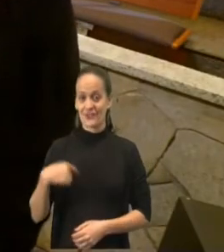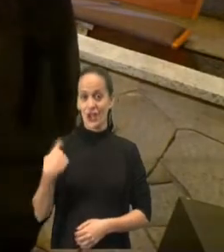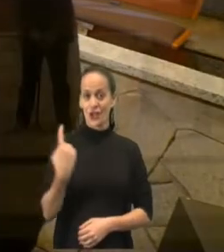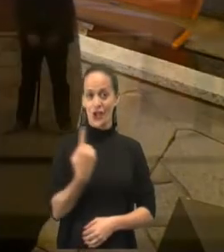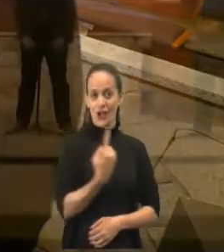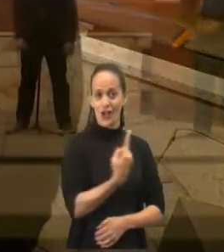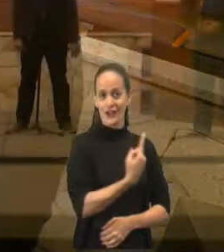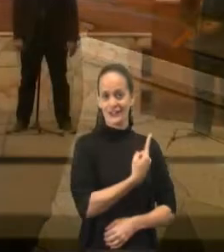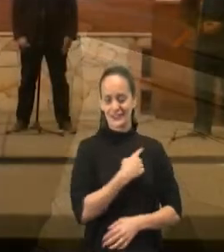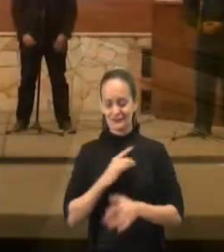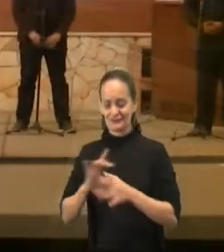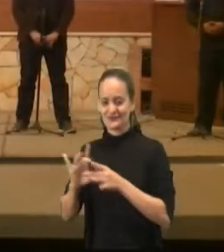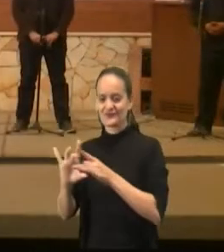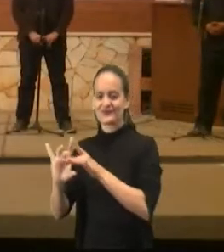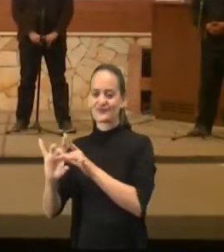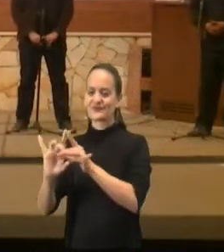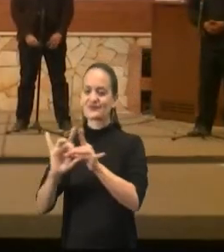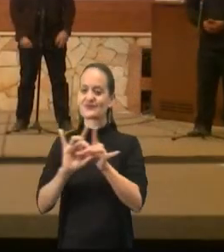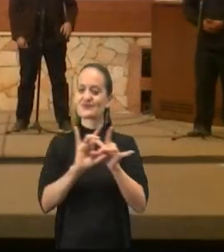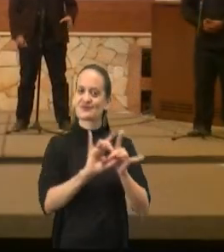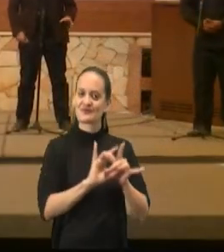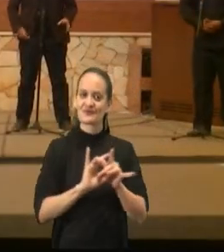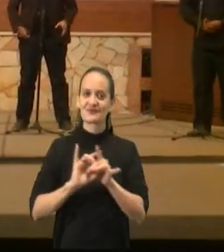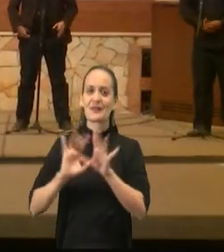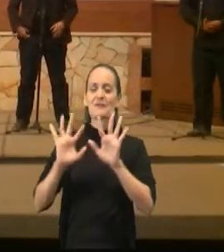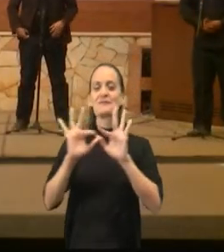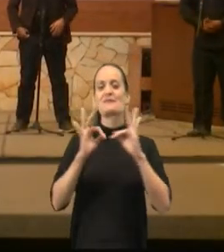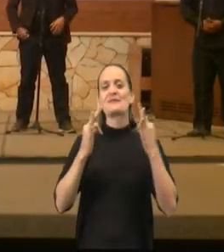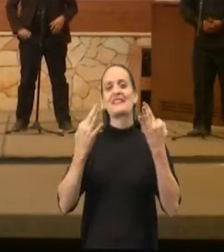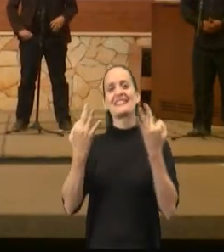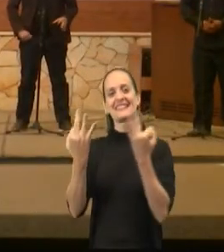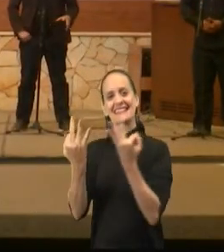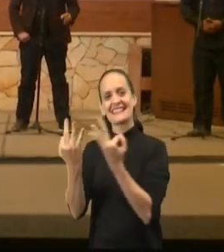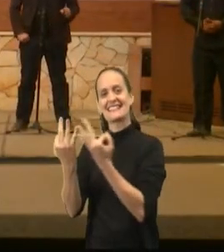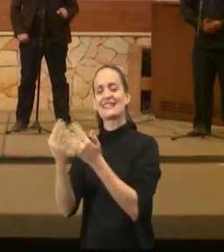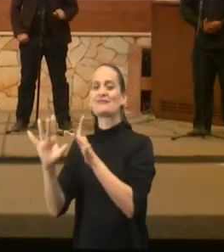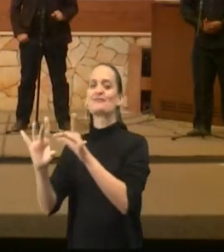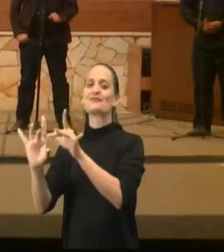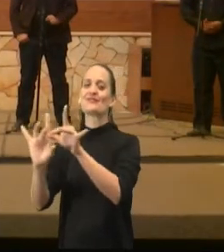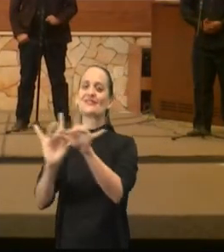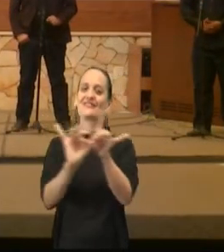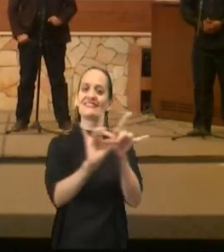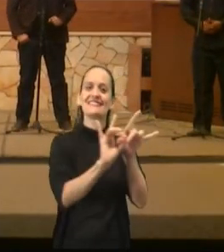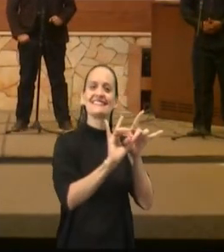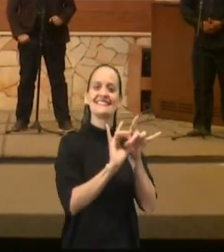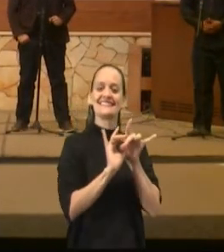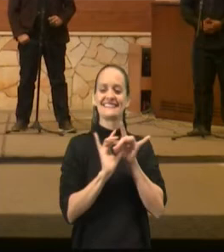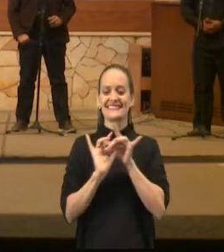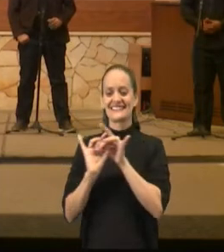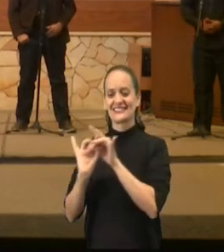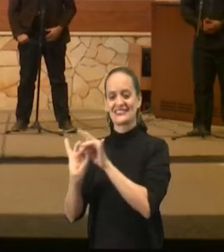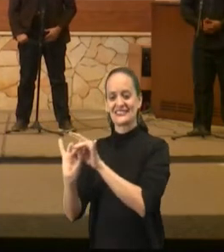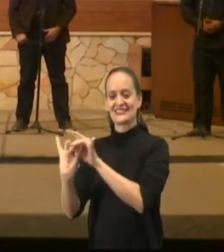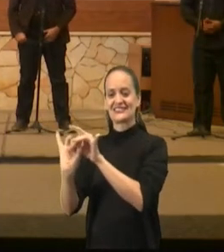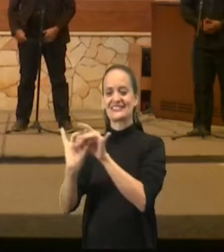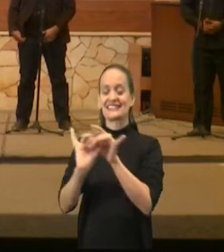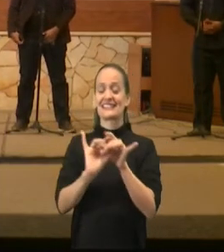Estamos unidos, em família nós estamos unidos,